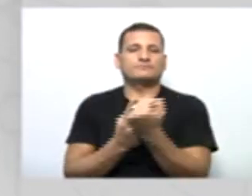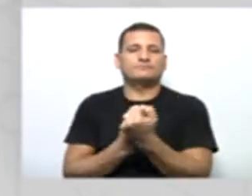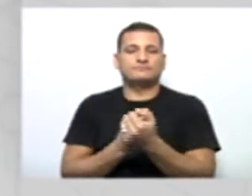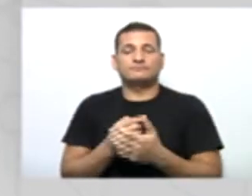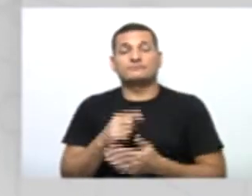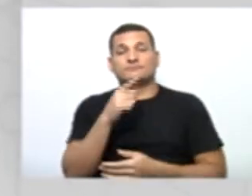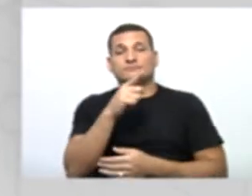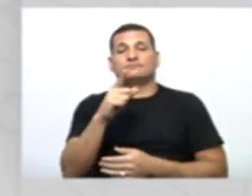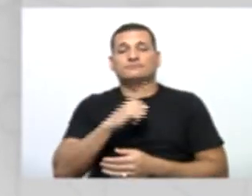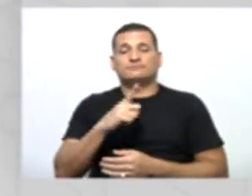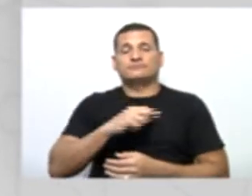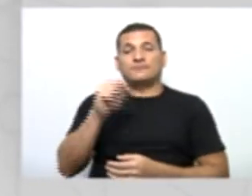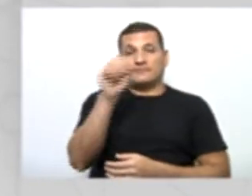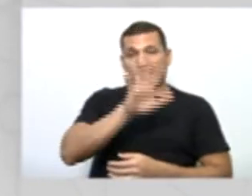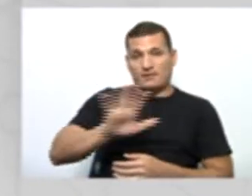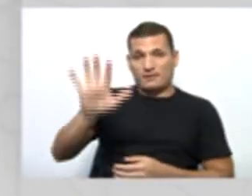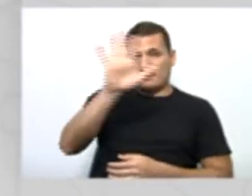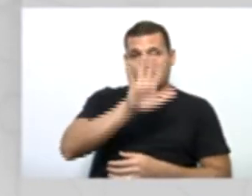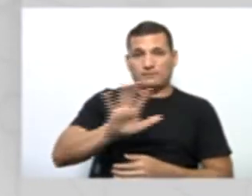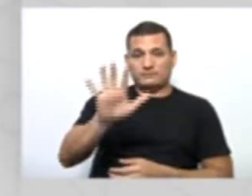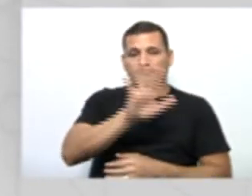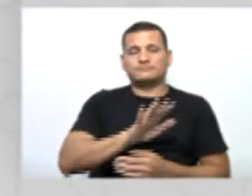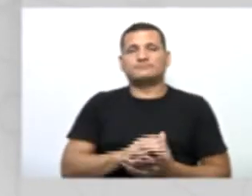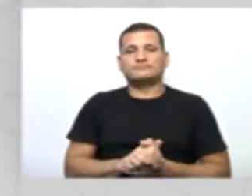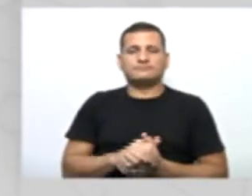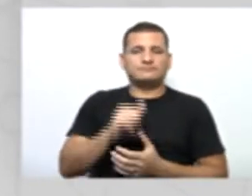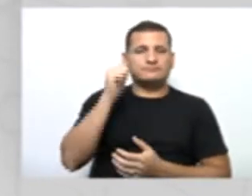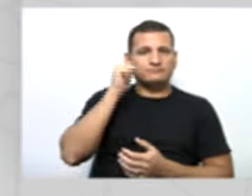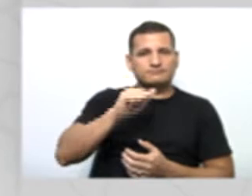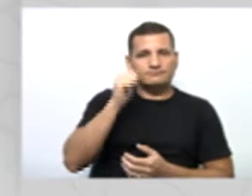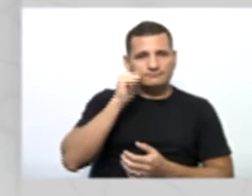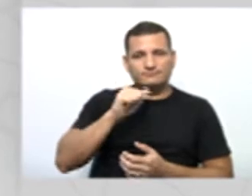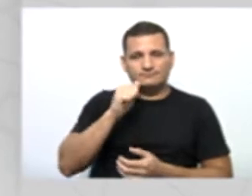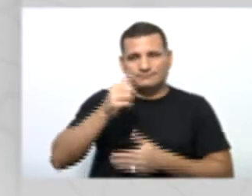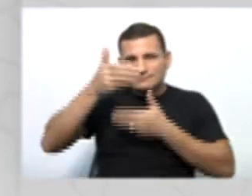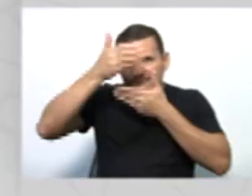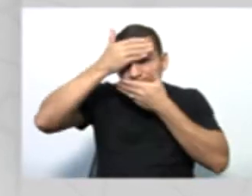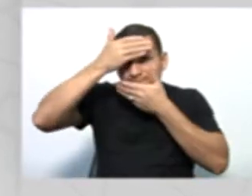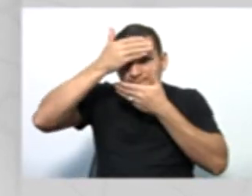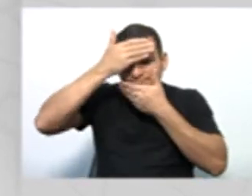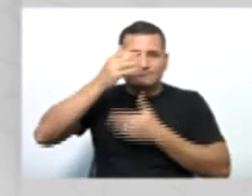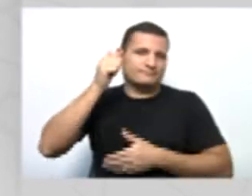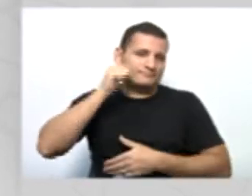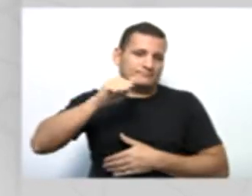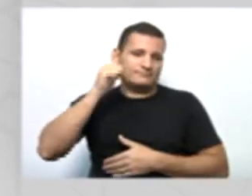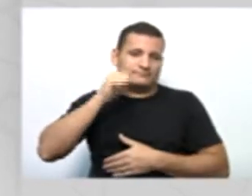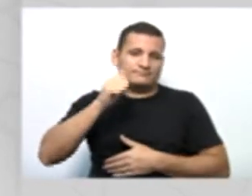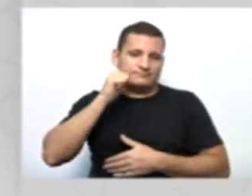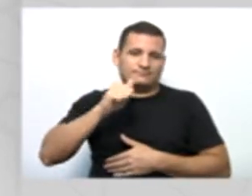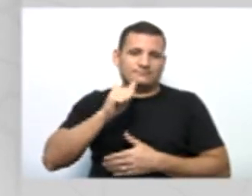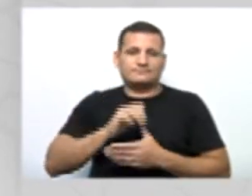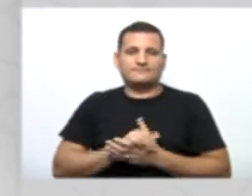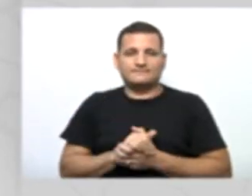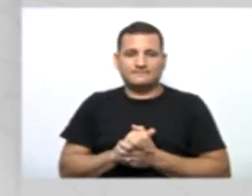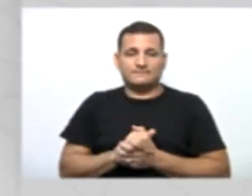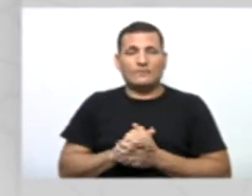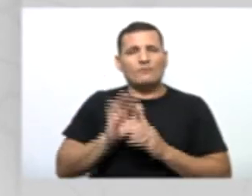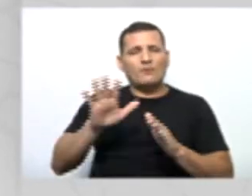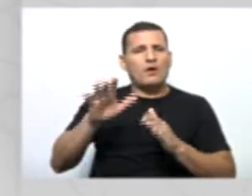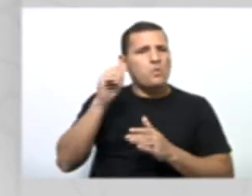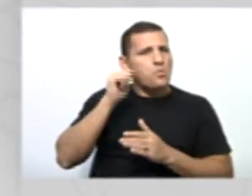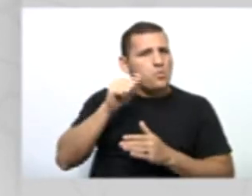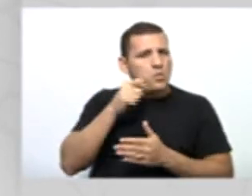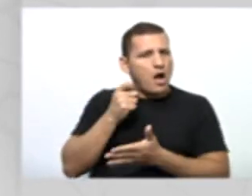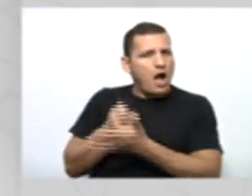uma imagem de mulheres muçulmanas com a burca. Claro que não são todos os países que obrigam as mulheres